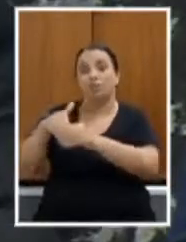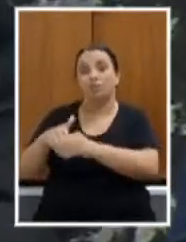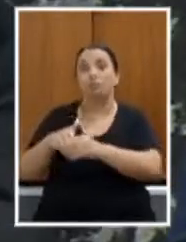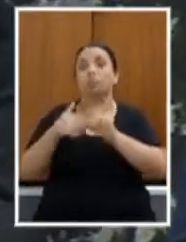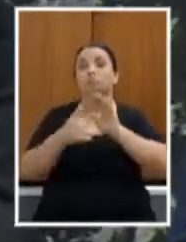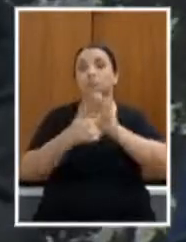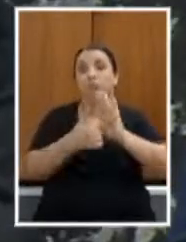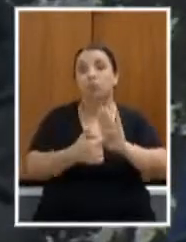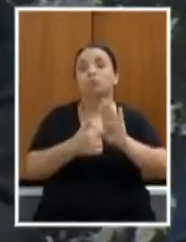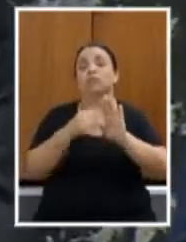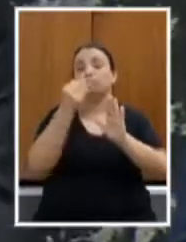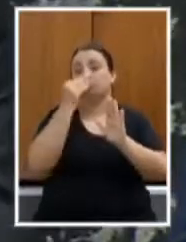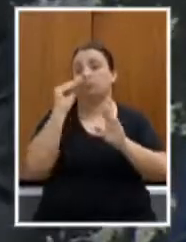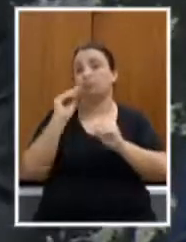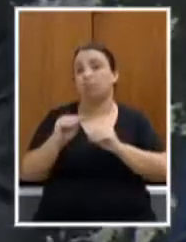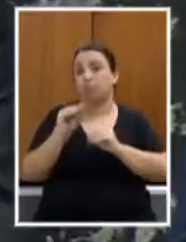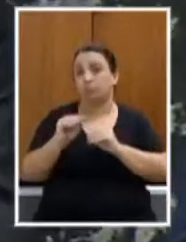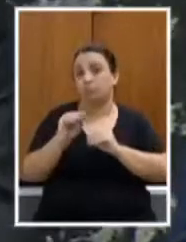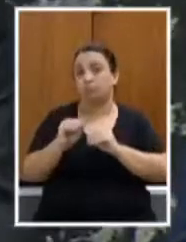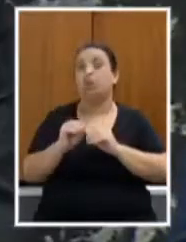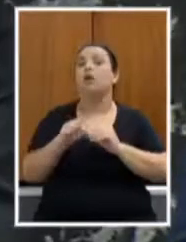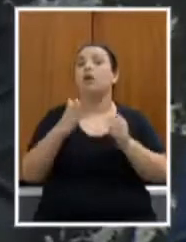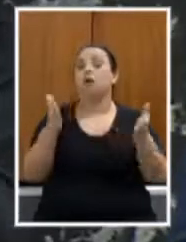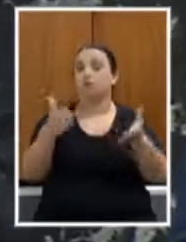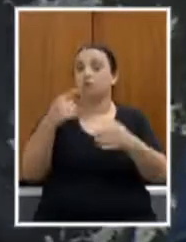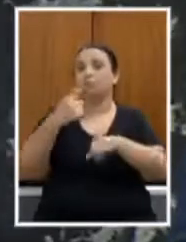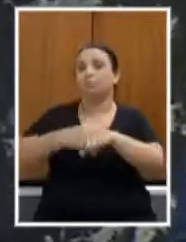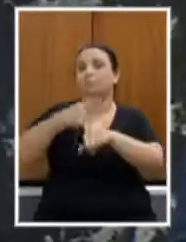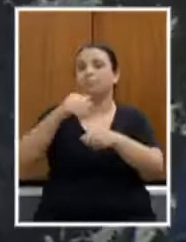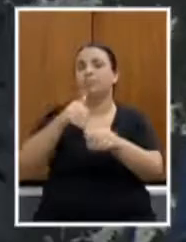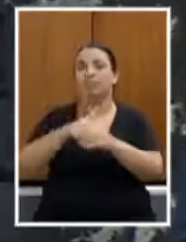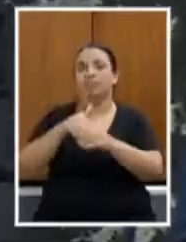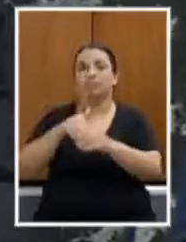parecer pela rejeição. Em votação.